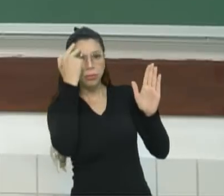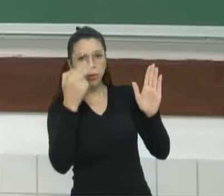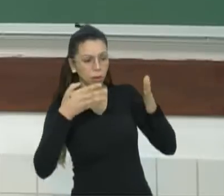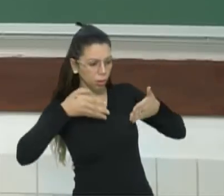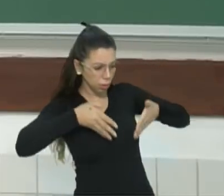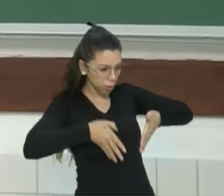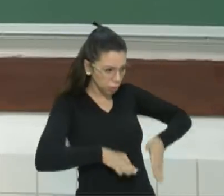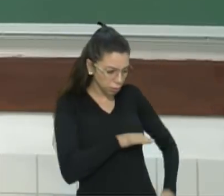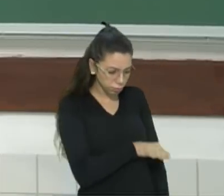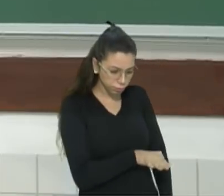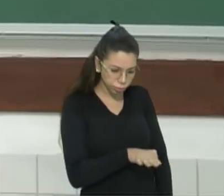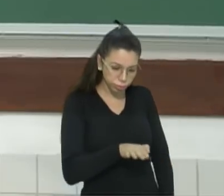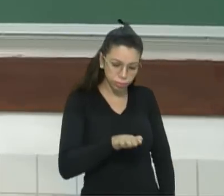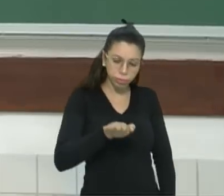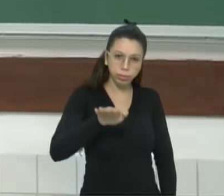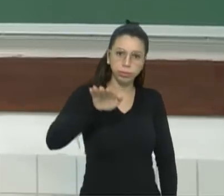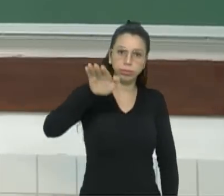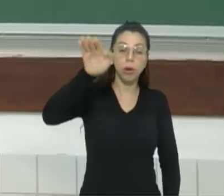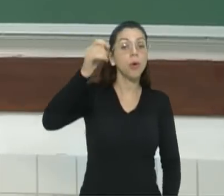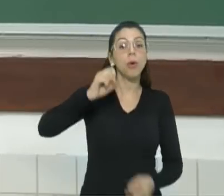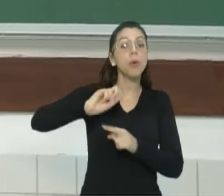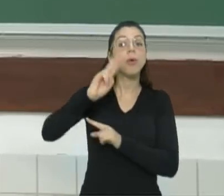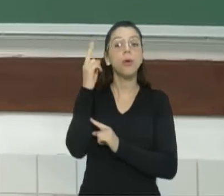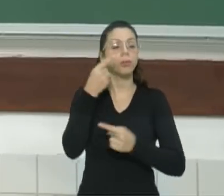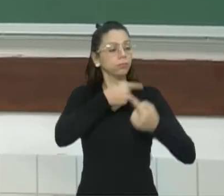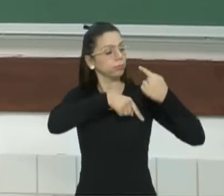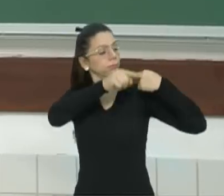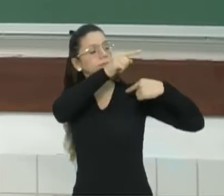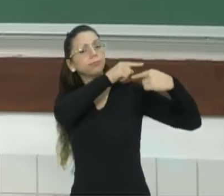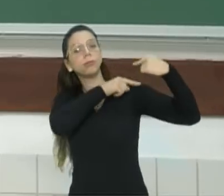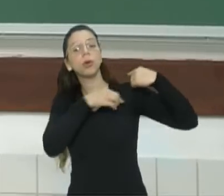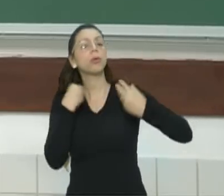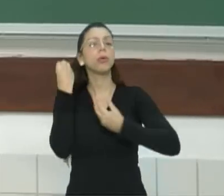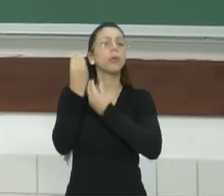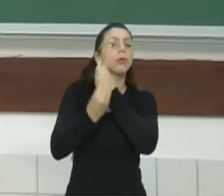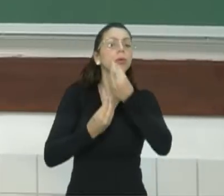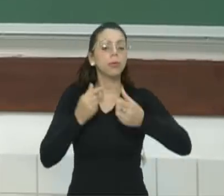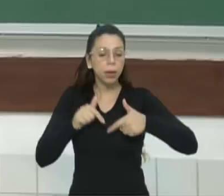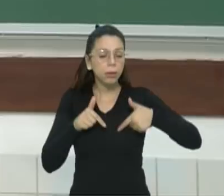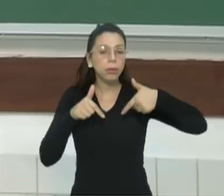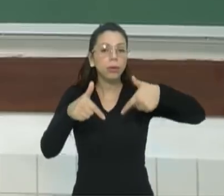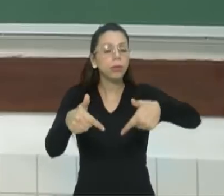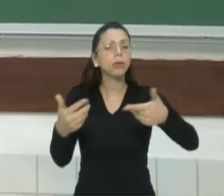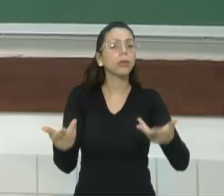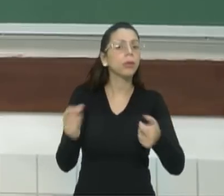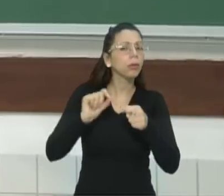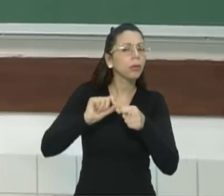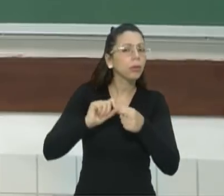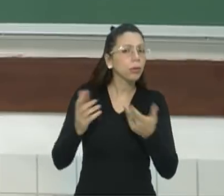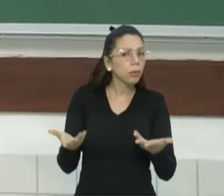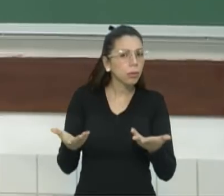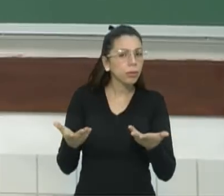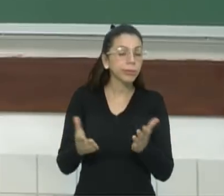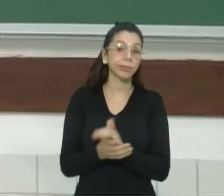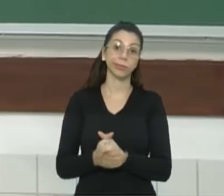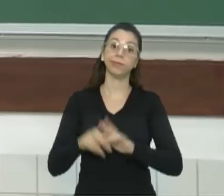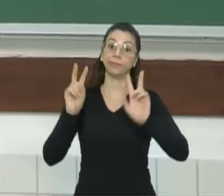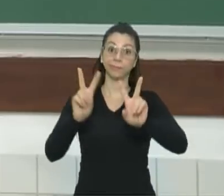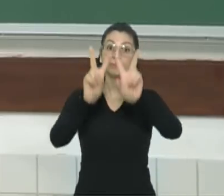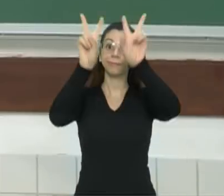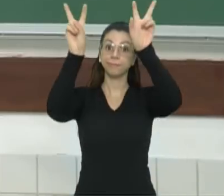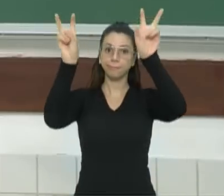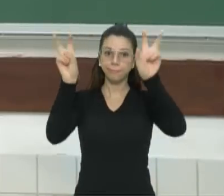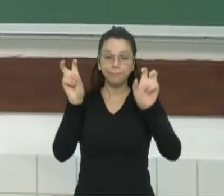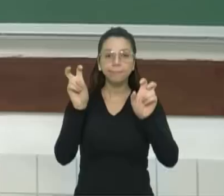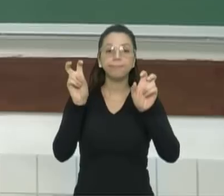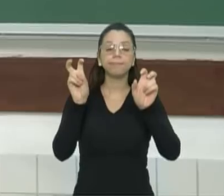nascemos ou até mesmo anteriormente ao nosso nascimento que diz como devemos agir ou não? Então isso é um tema muito importante. Então já